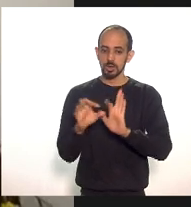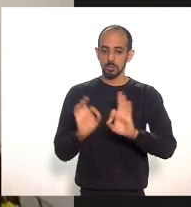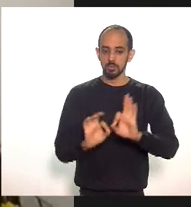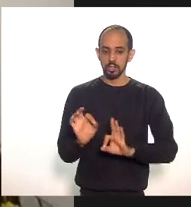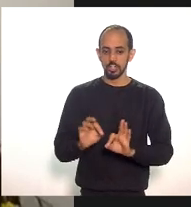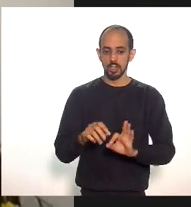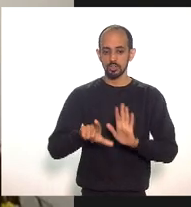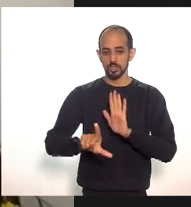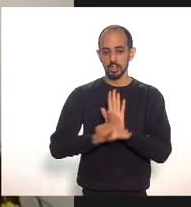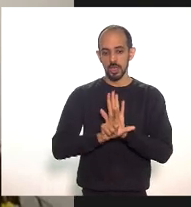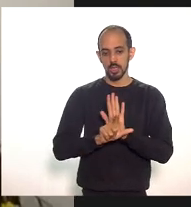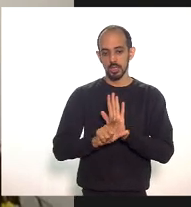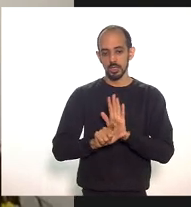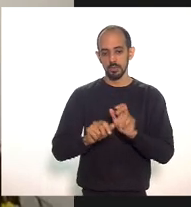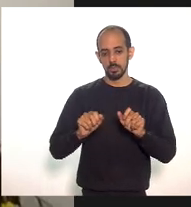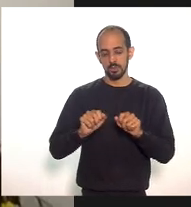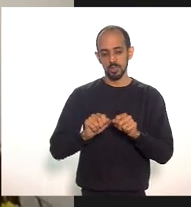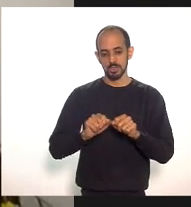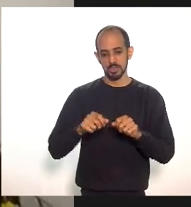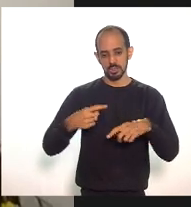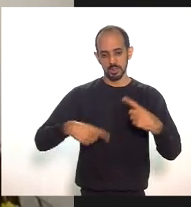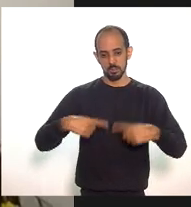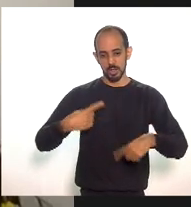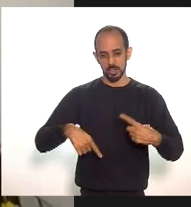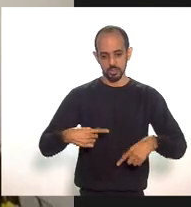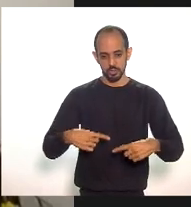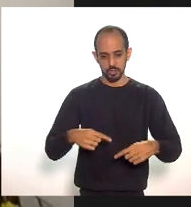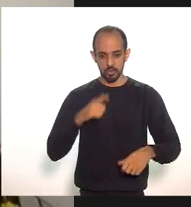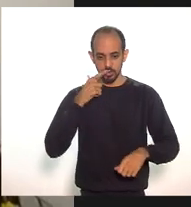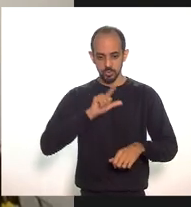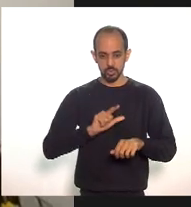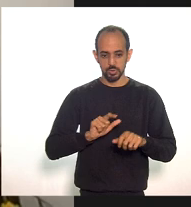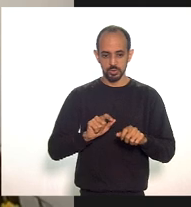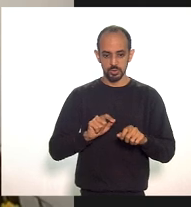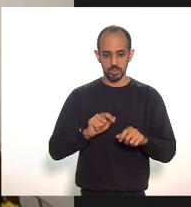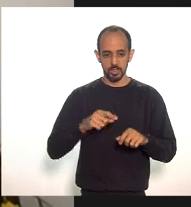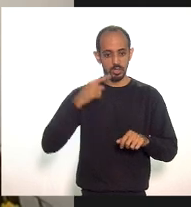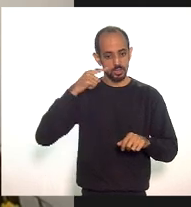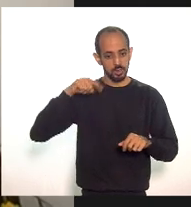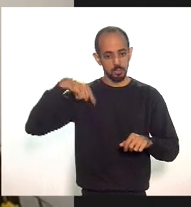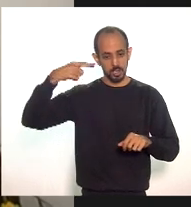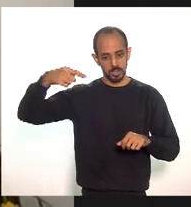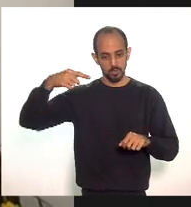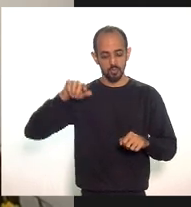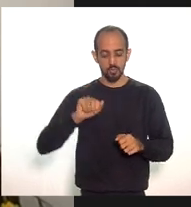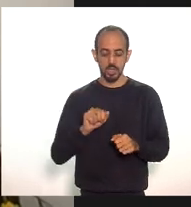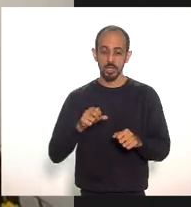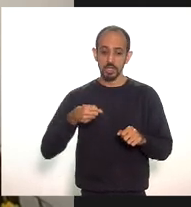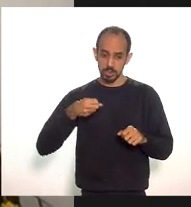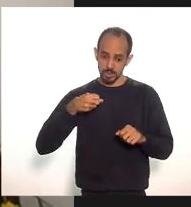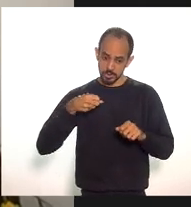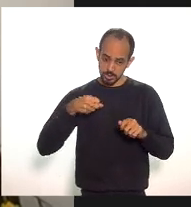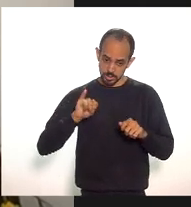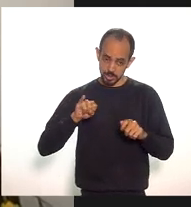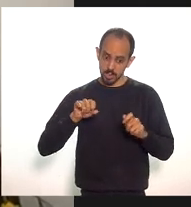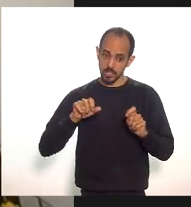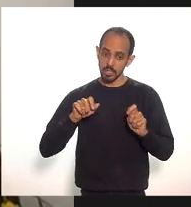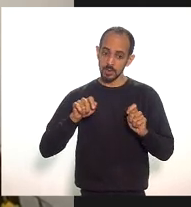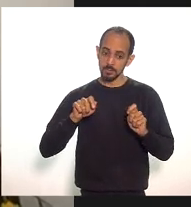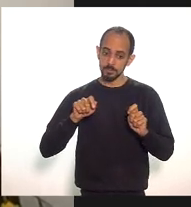coloca esse debate e que a gente possa trazer a falta na próxima semana se é assim também